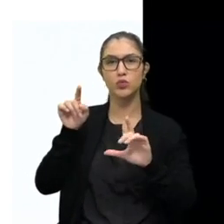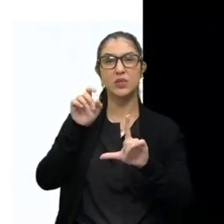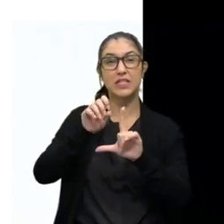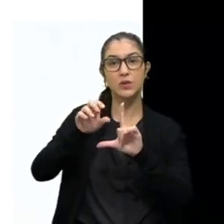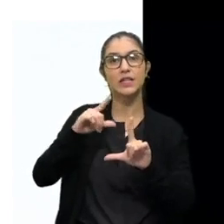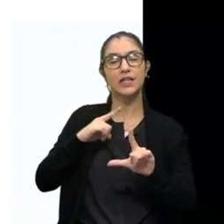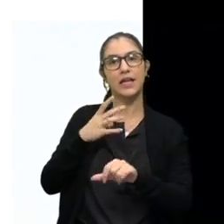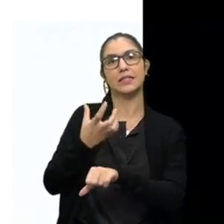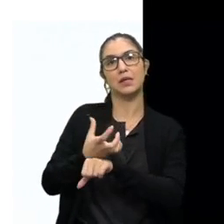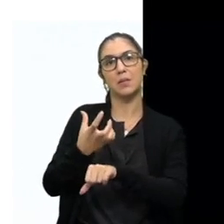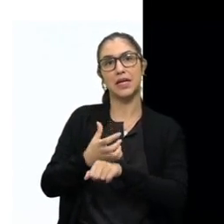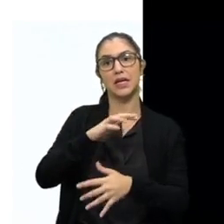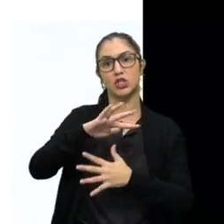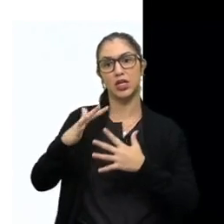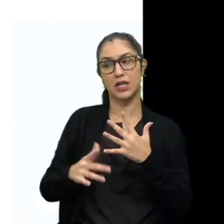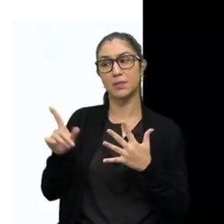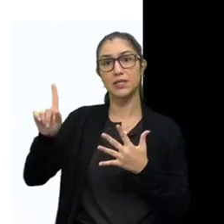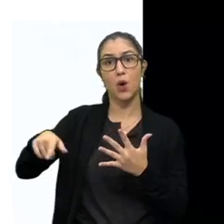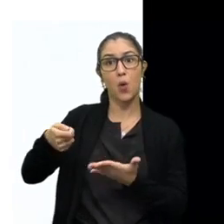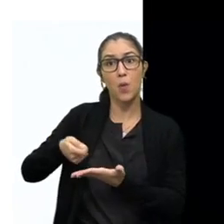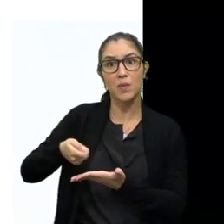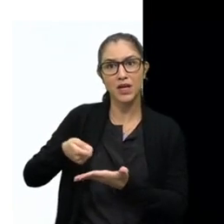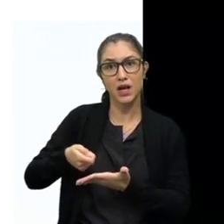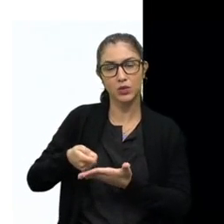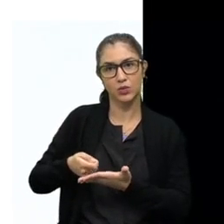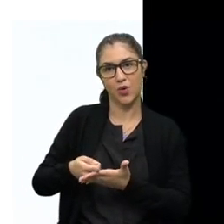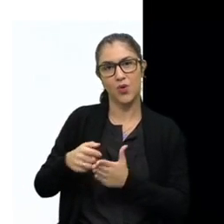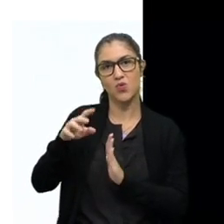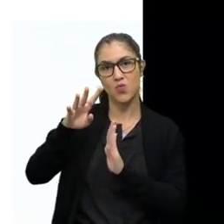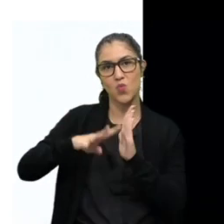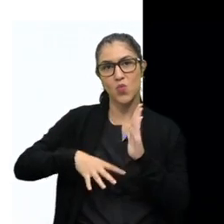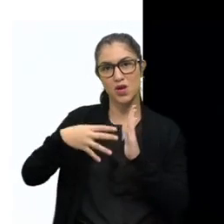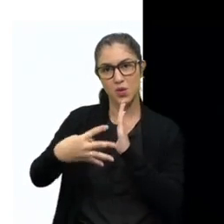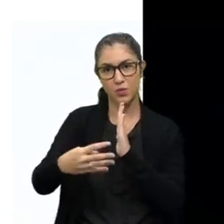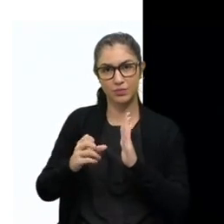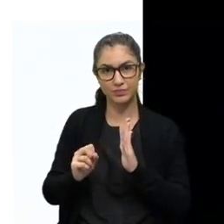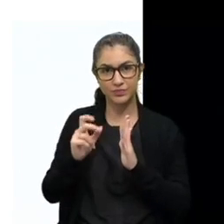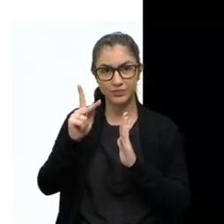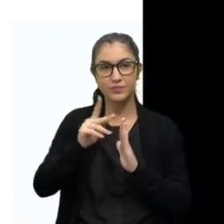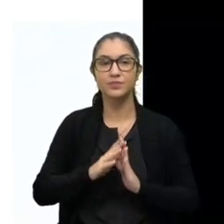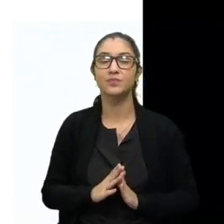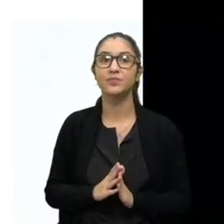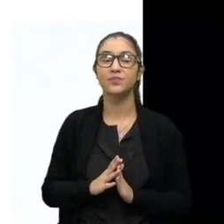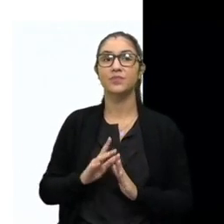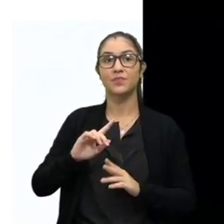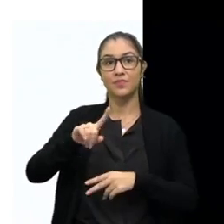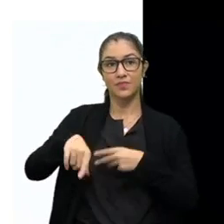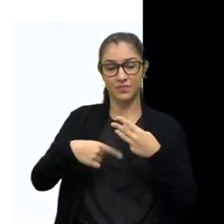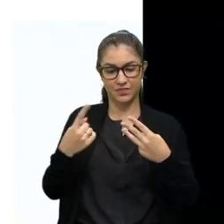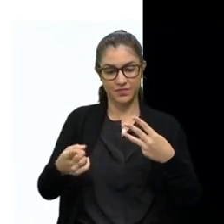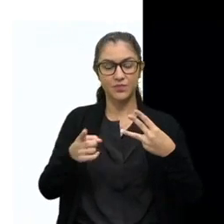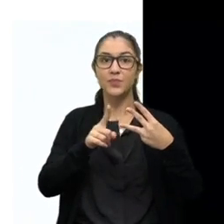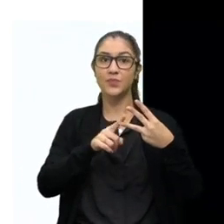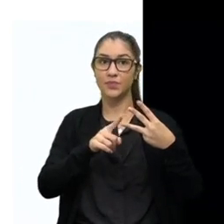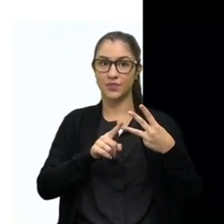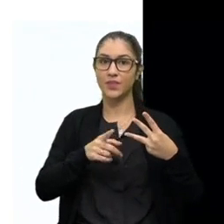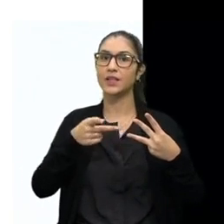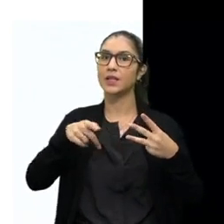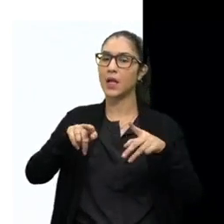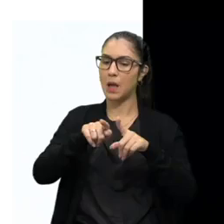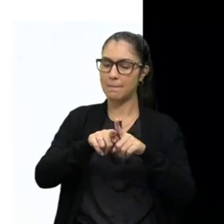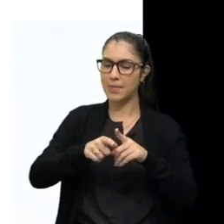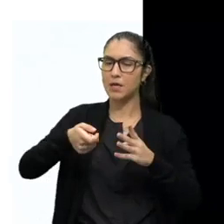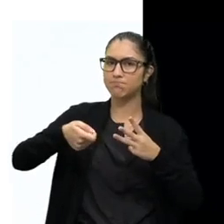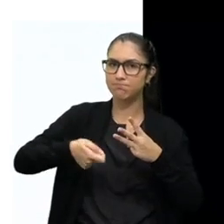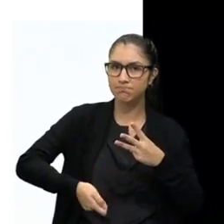tem a disciplina de Libras como obrigatória no seu currículo, tá? Na sua grade curricular. E nós temos ainda também, defendendo a